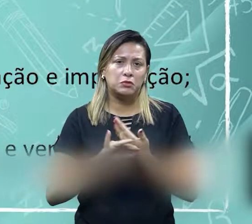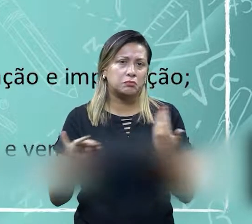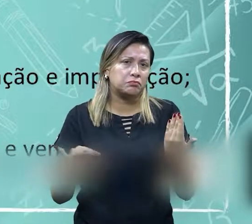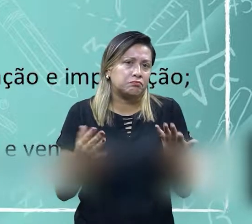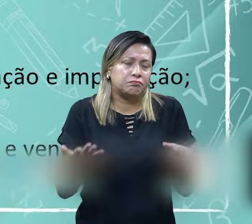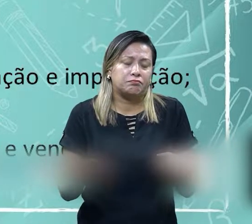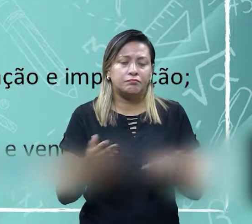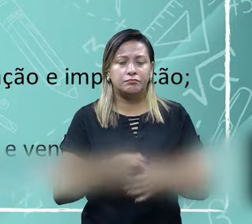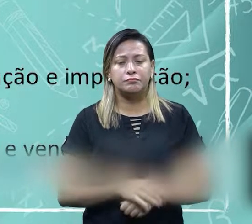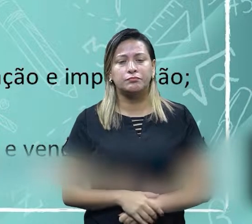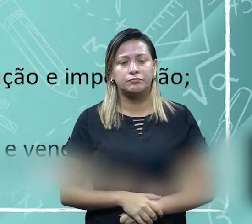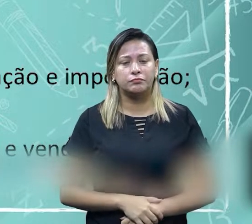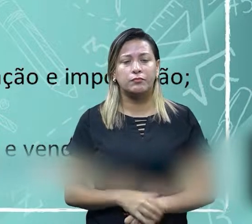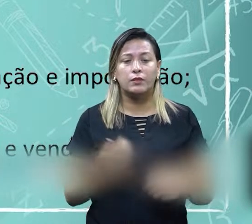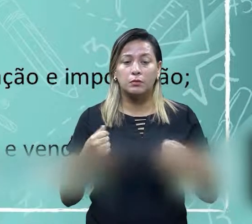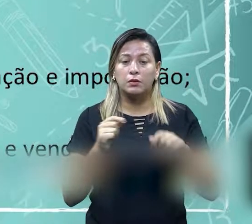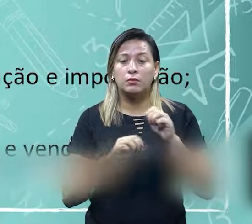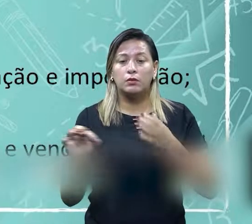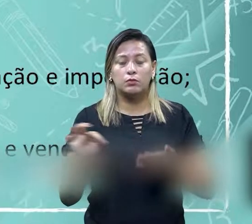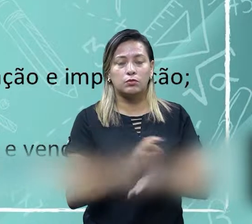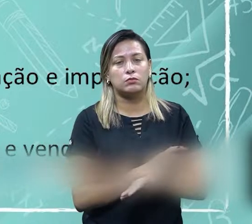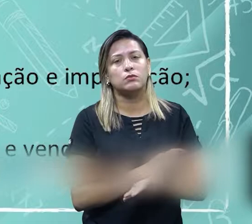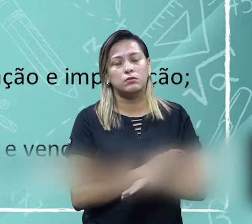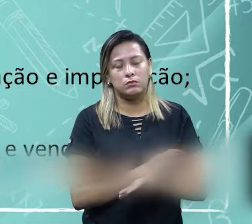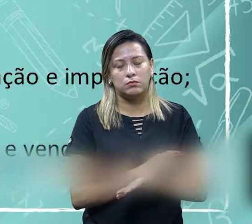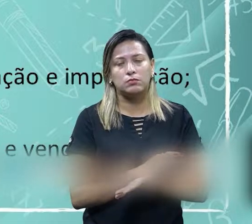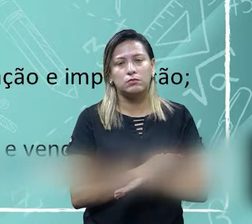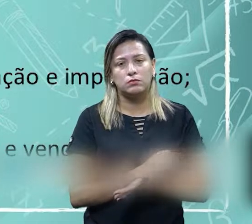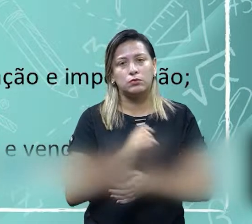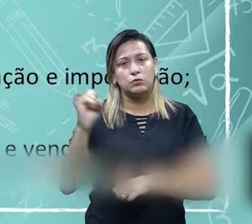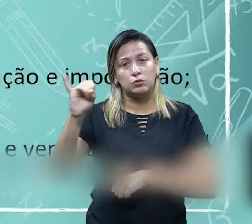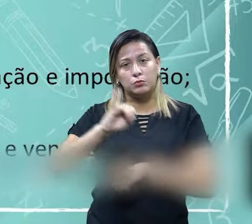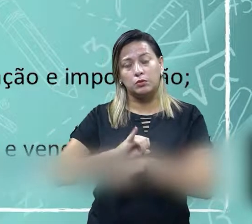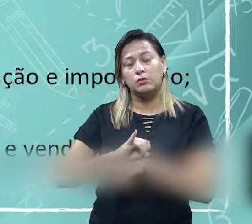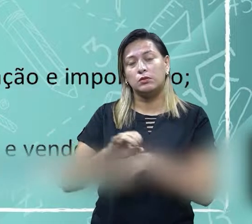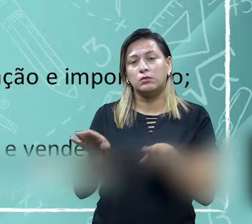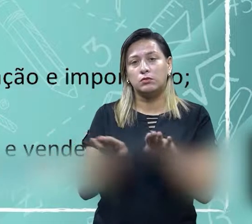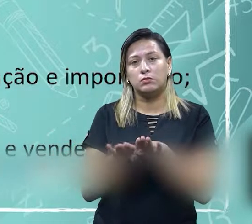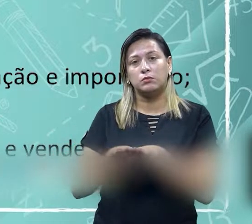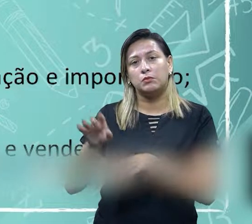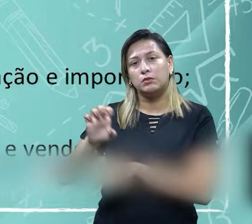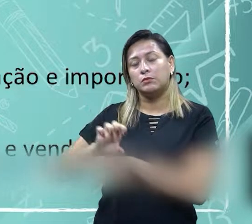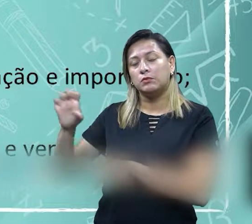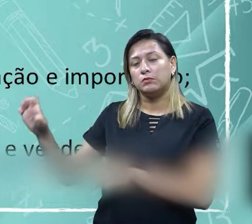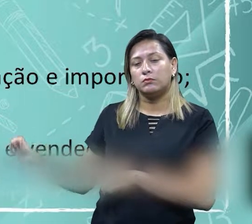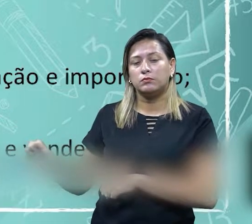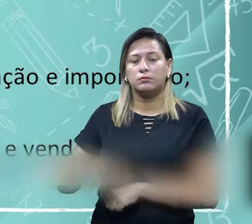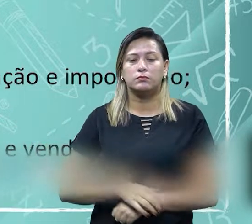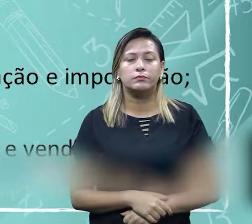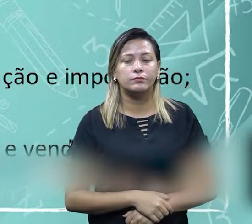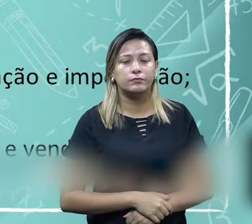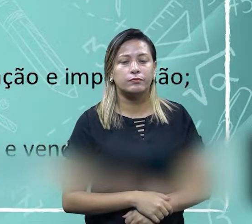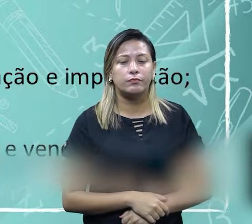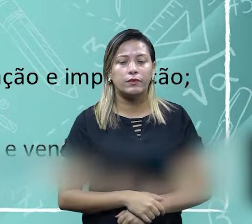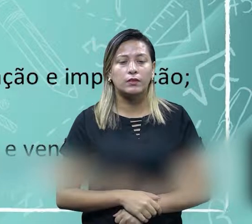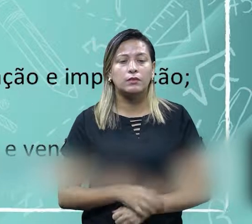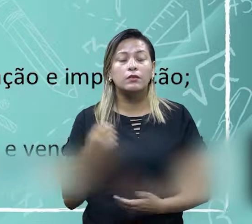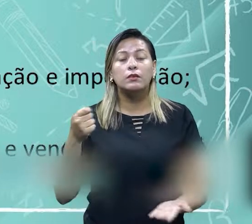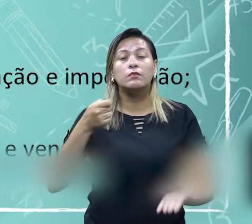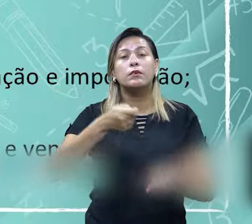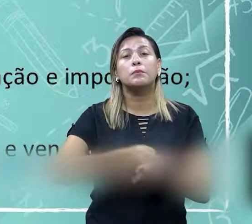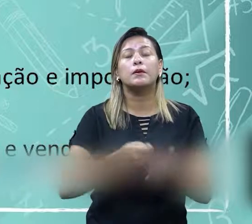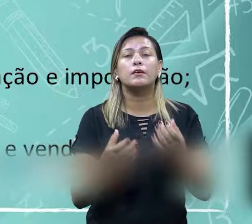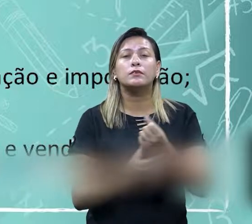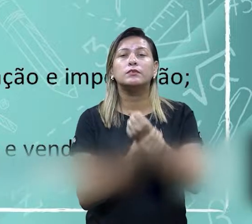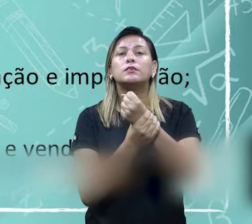um contrato de trato de importação e exportação. E quem deve contratar e pagar o seguro de carga? Só uma observação